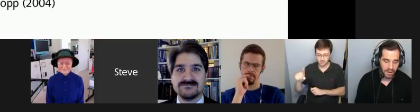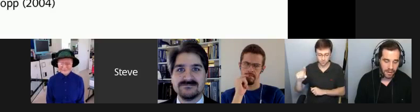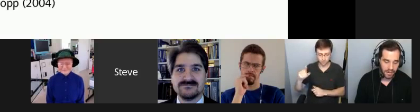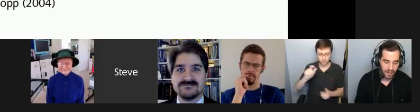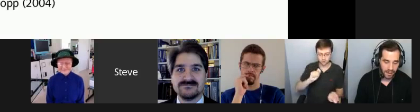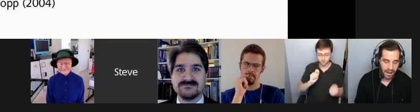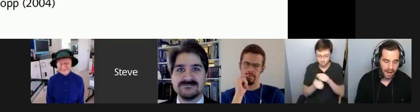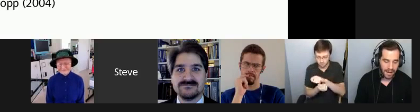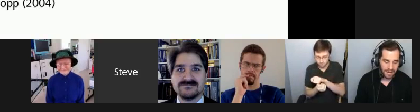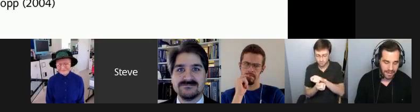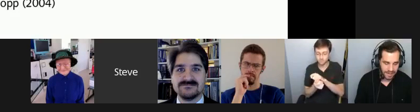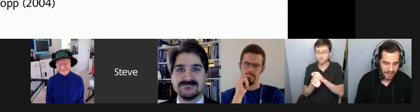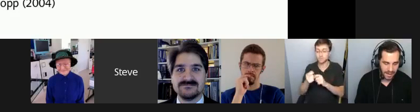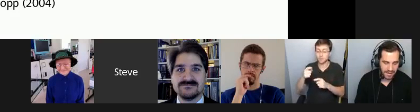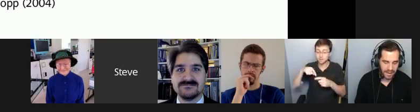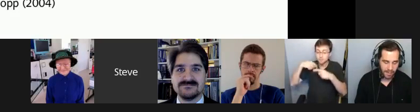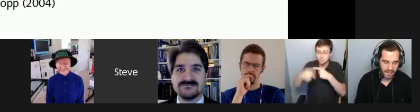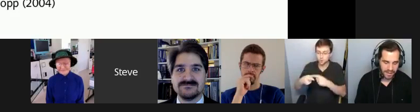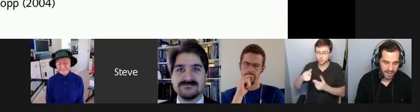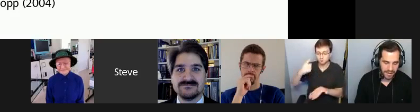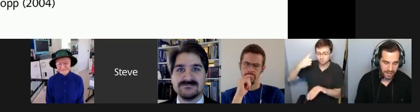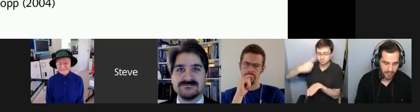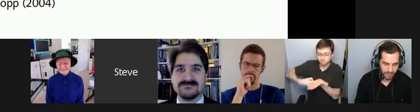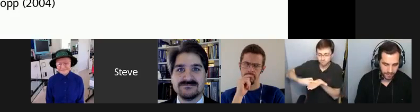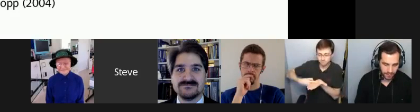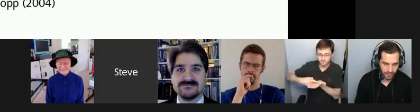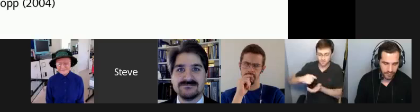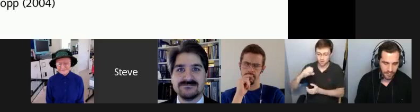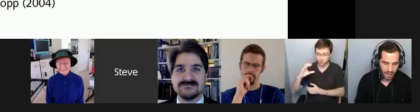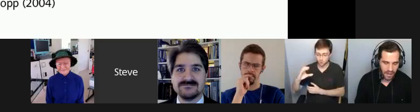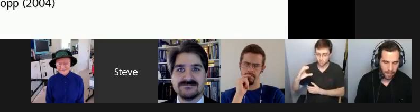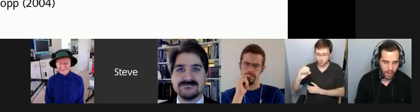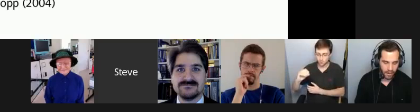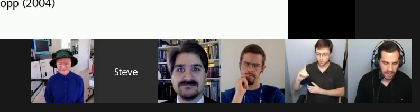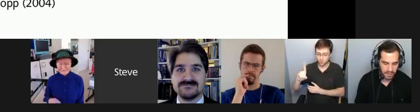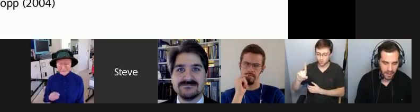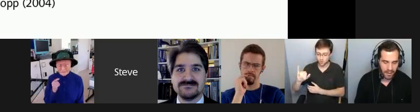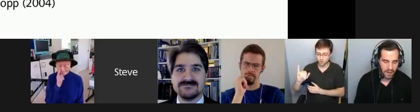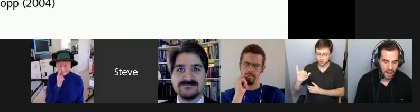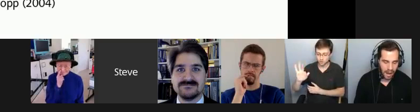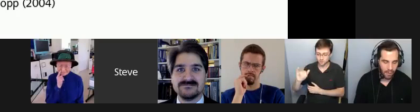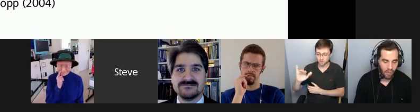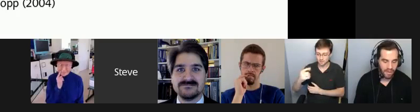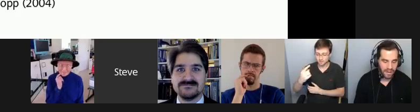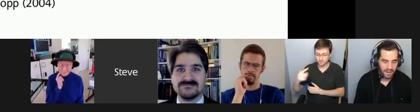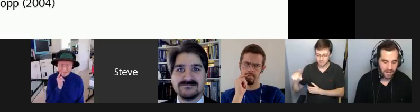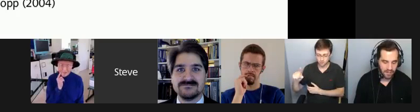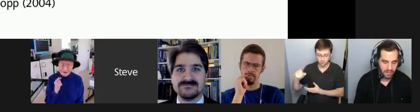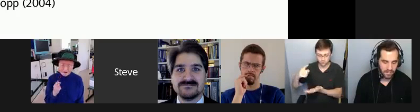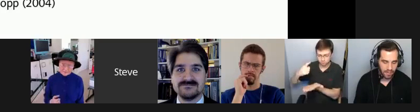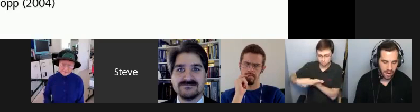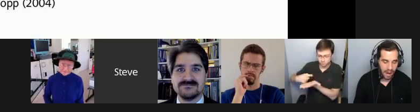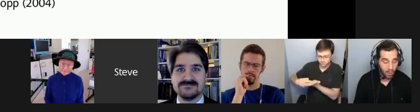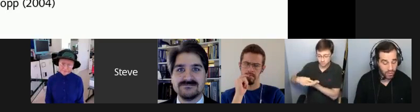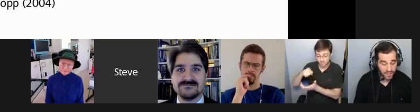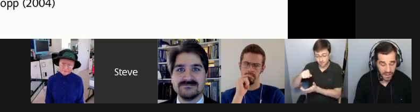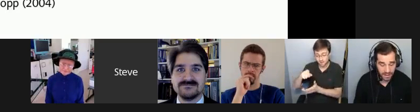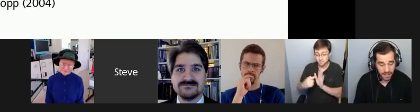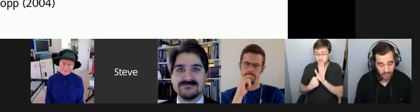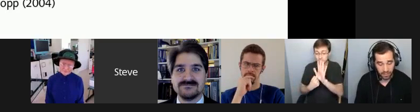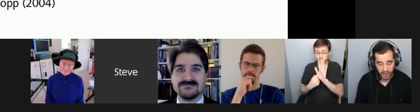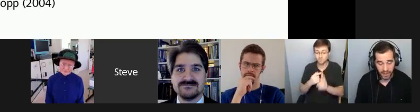etapa seria a esquematização. E a próxima, a codificação.